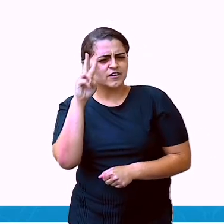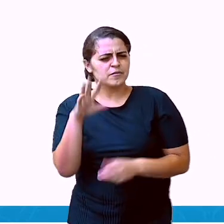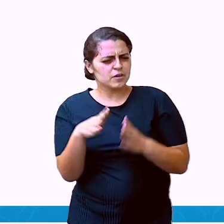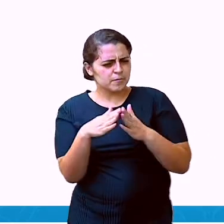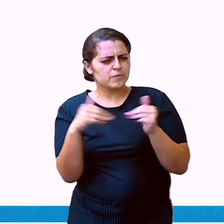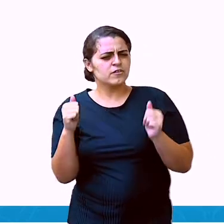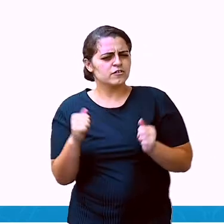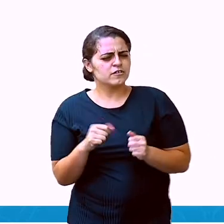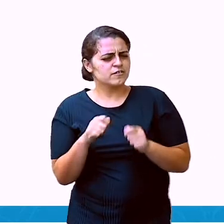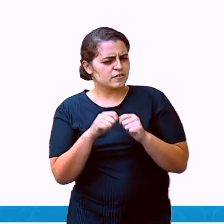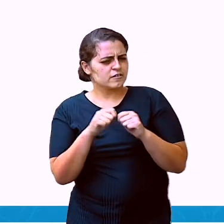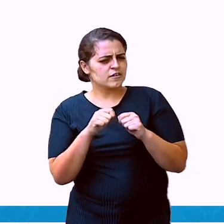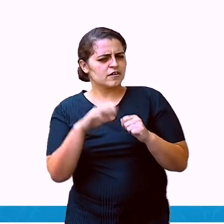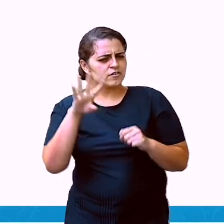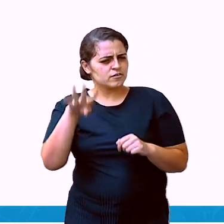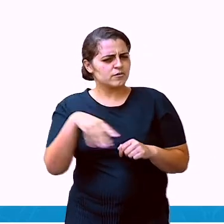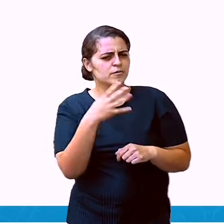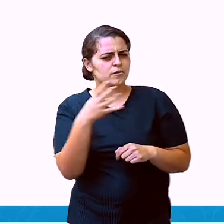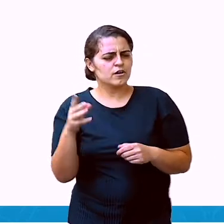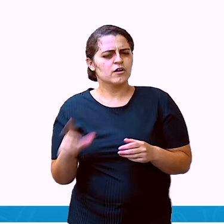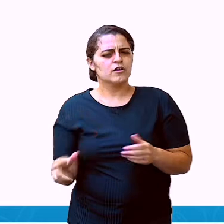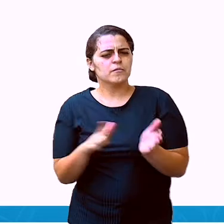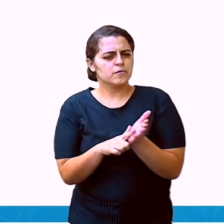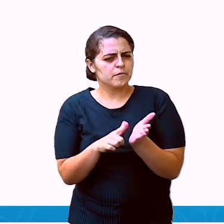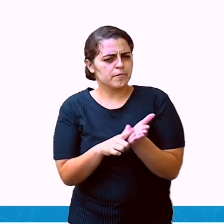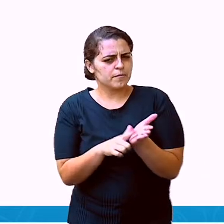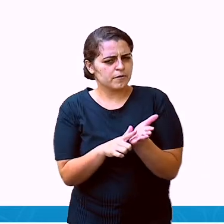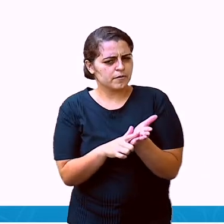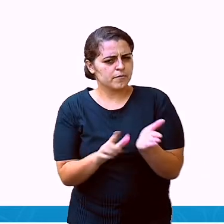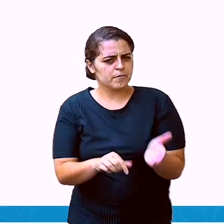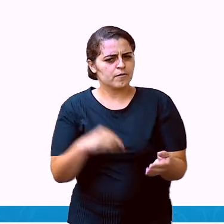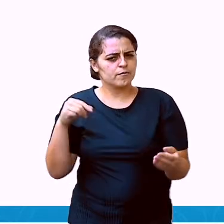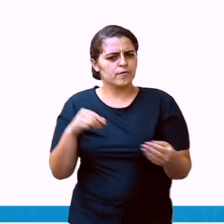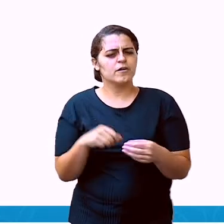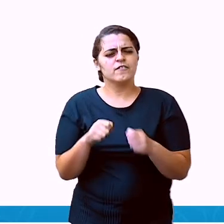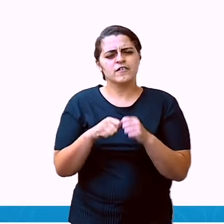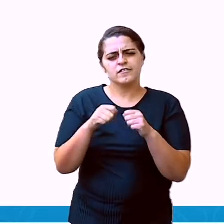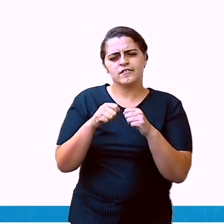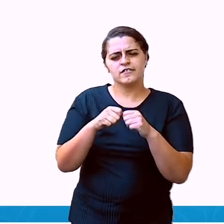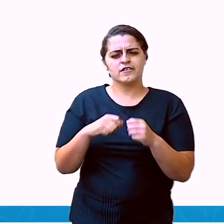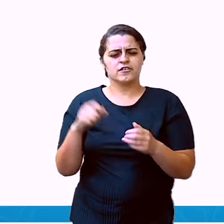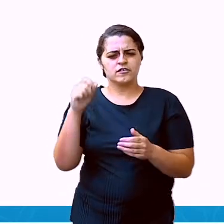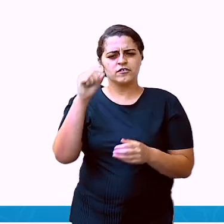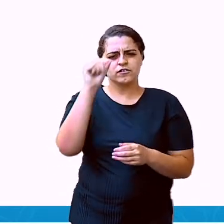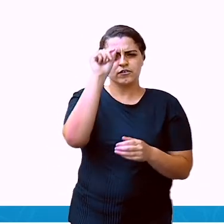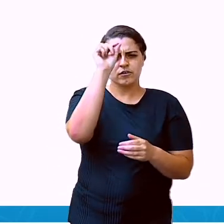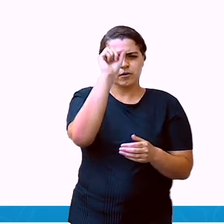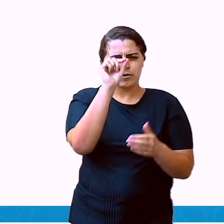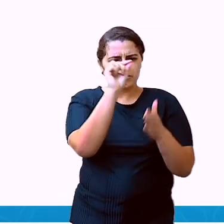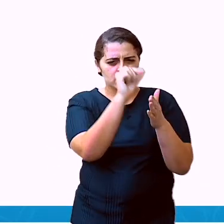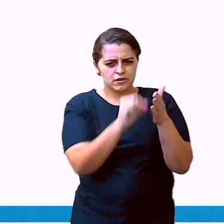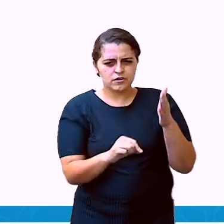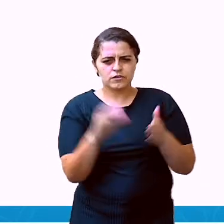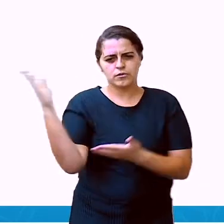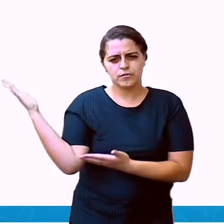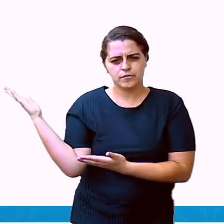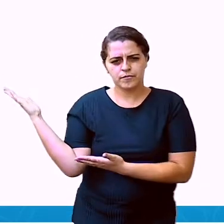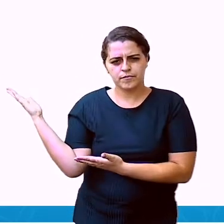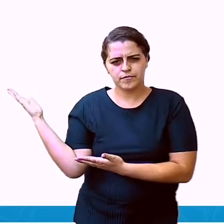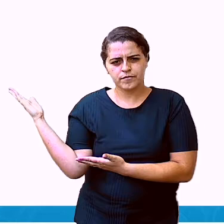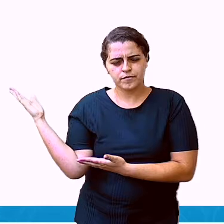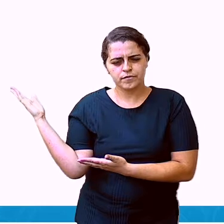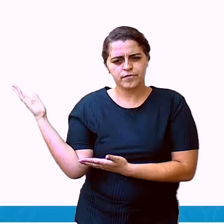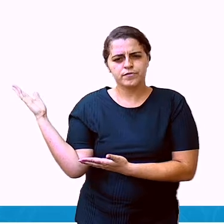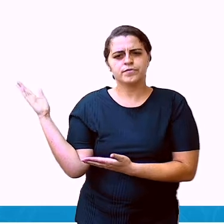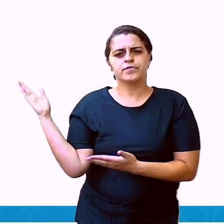pedi que pegasse uma folha de caderno, fizesse um risco ao meio.